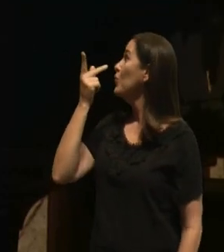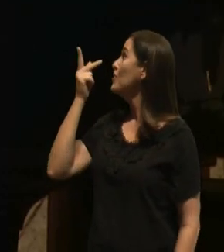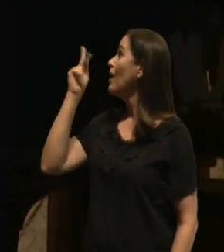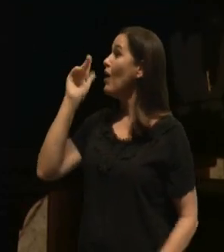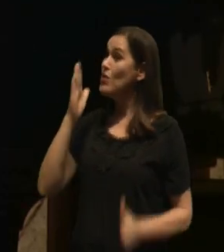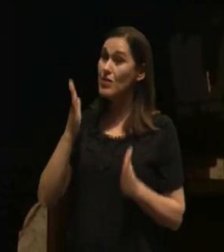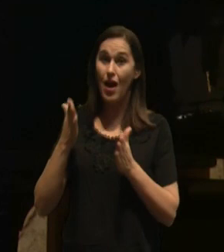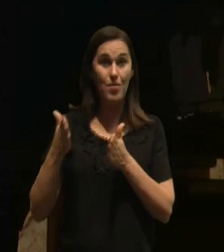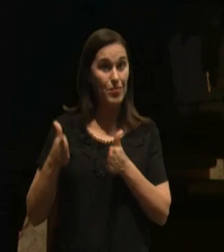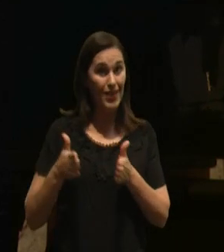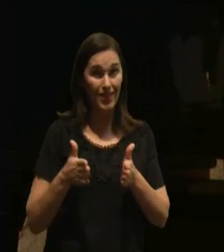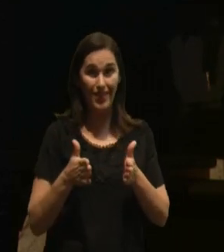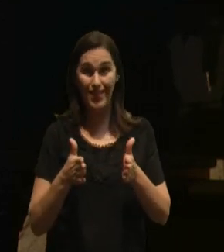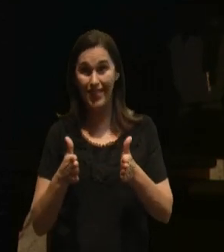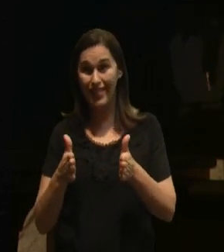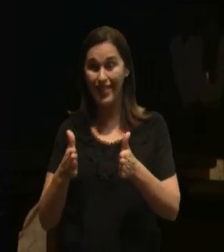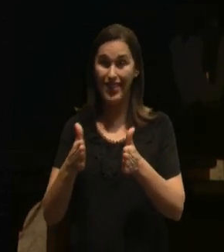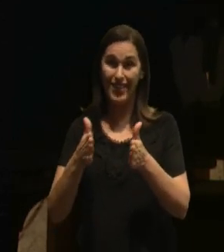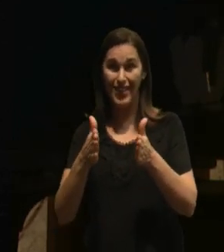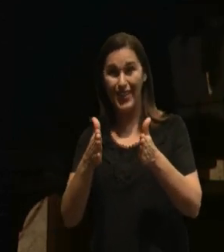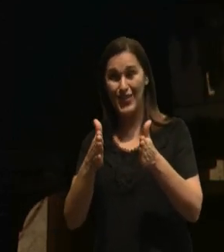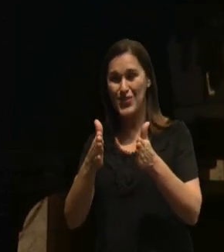são os Teus caminhos.